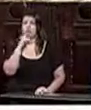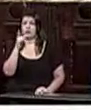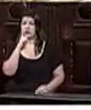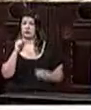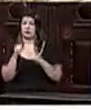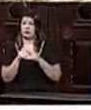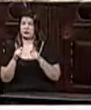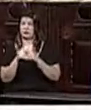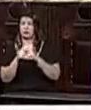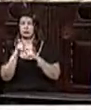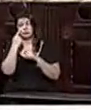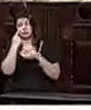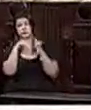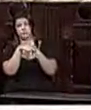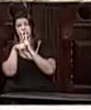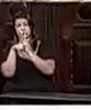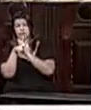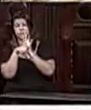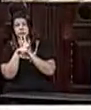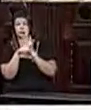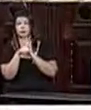Paulo Ramos,